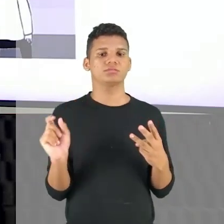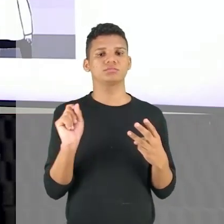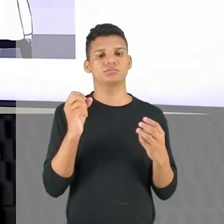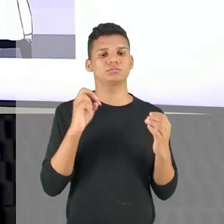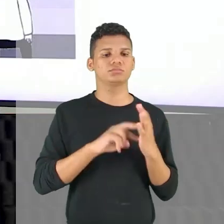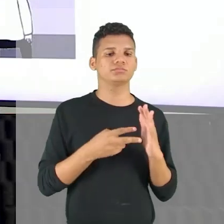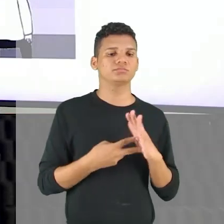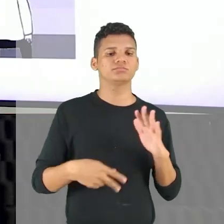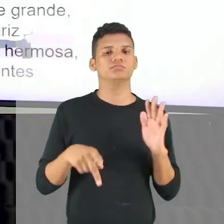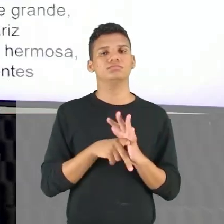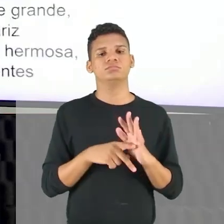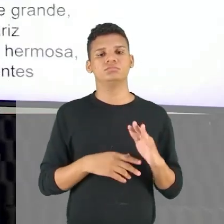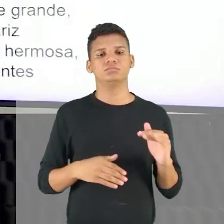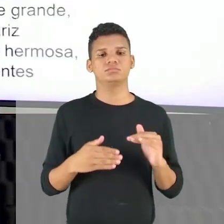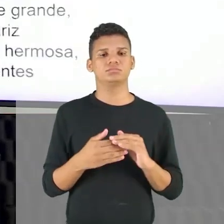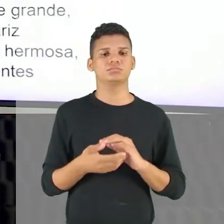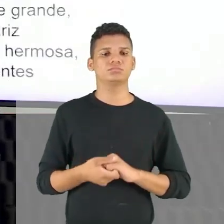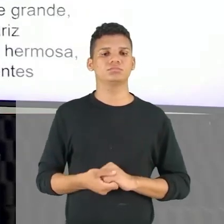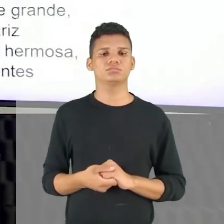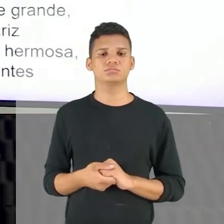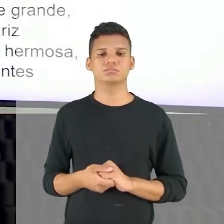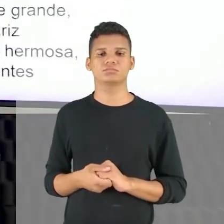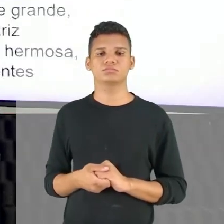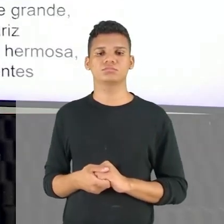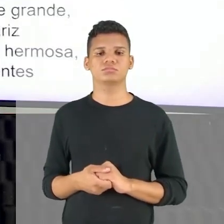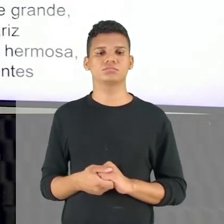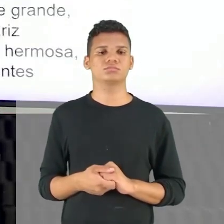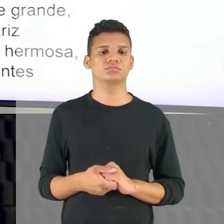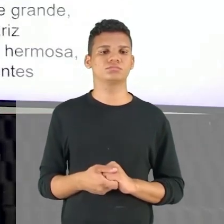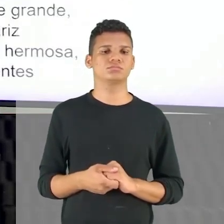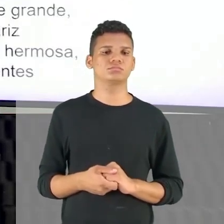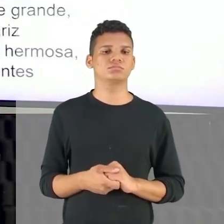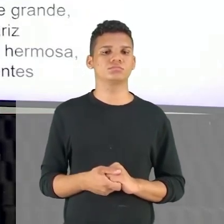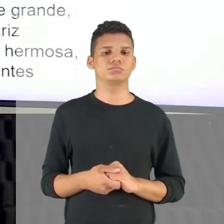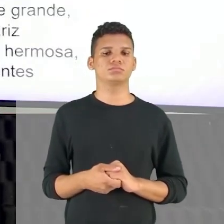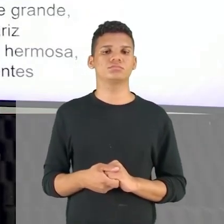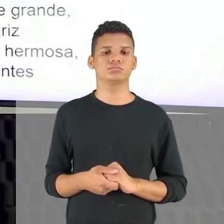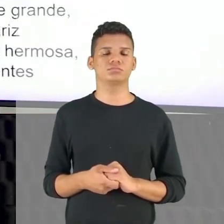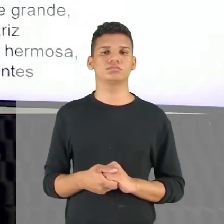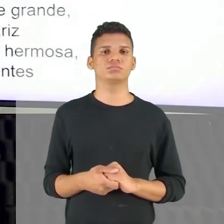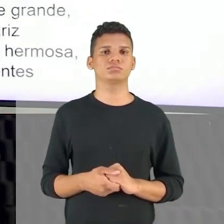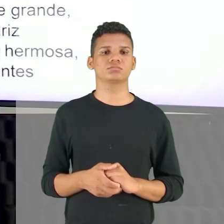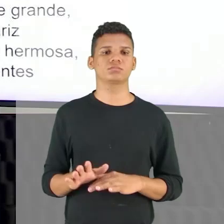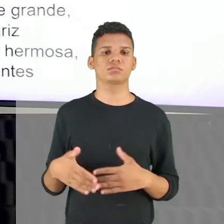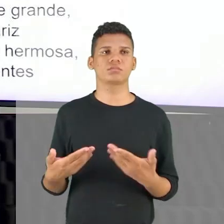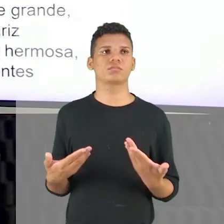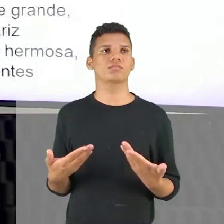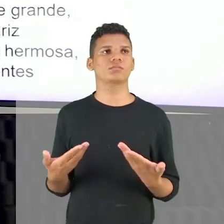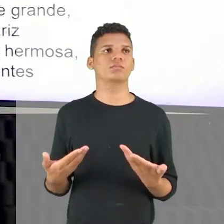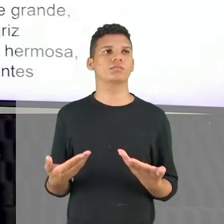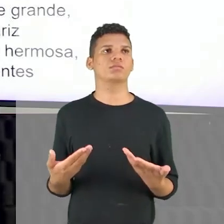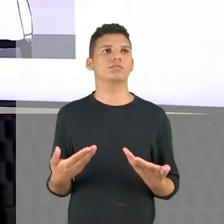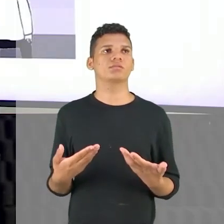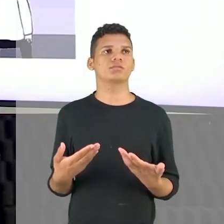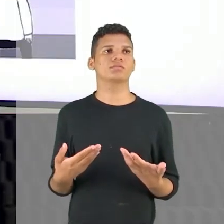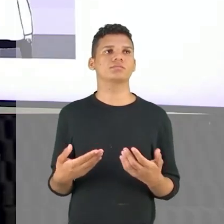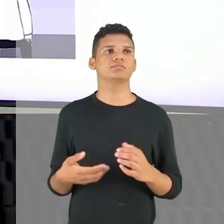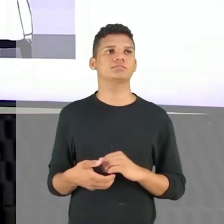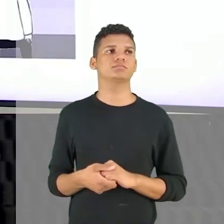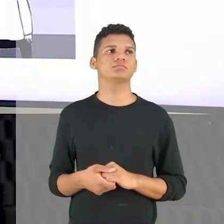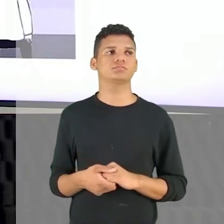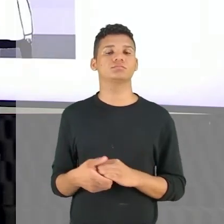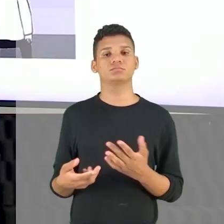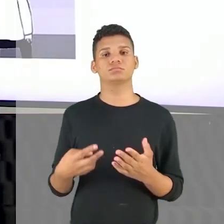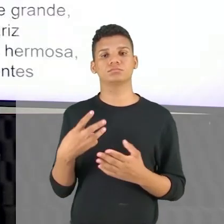moradia. Beleza? Bora lá então para a questão número 7, né? Ou desculpa, número